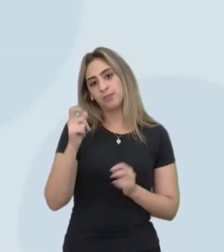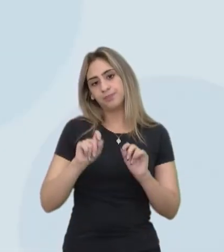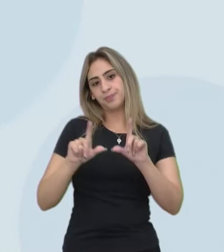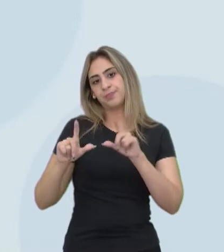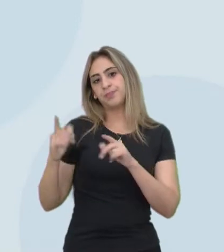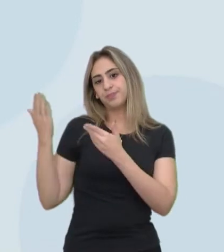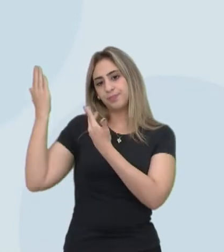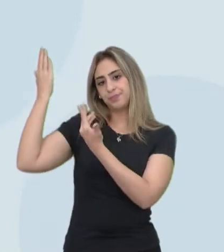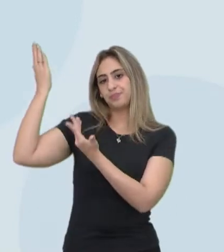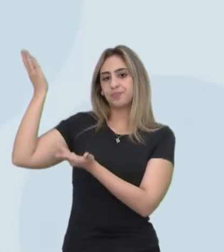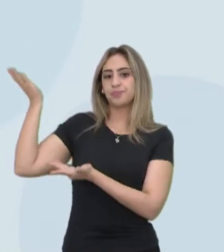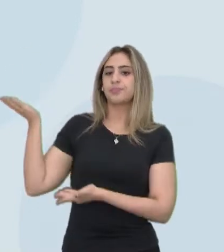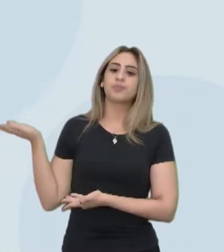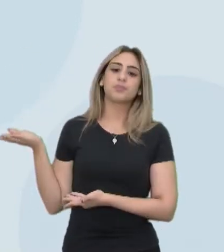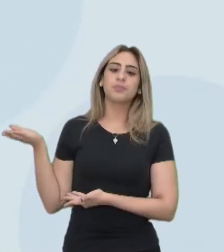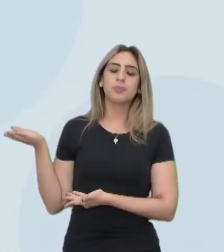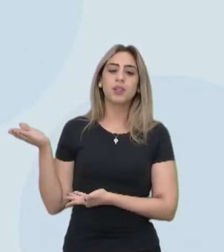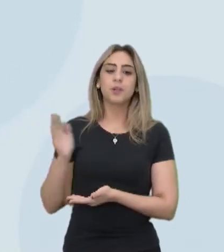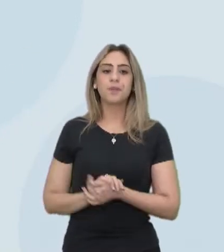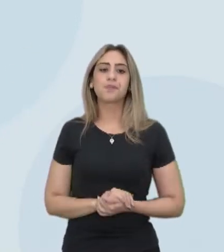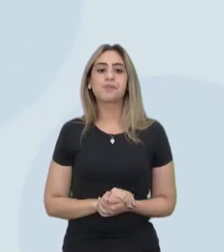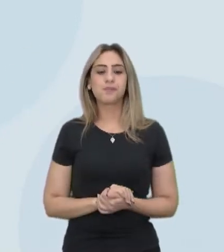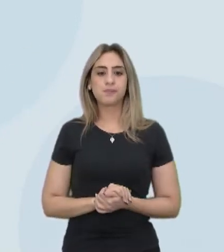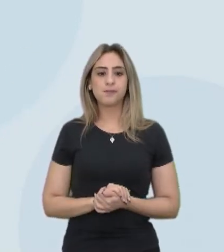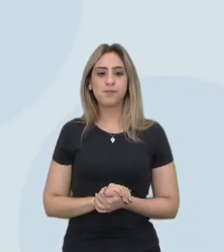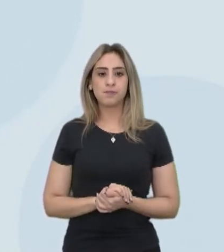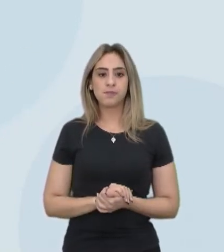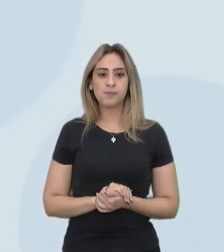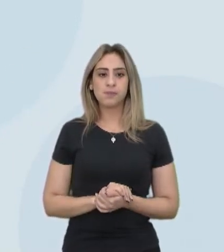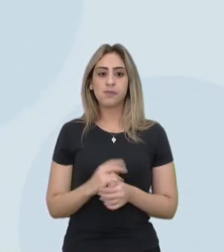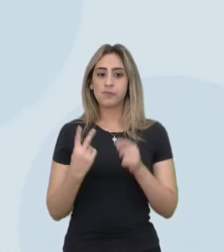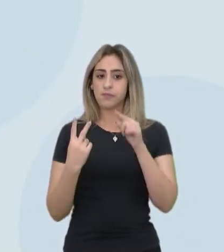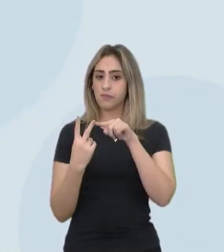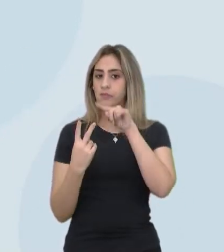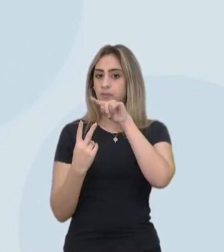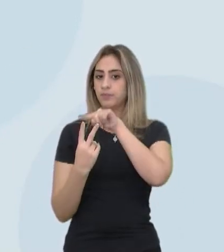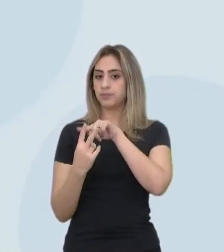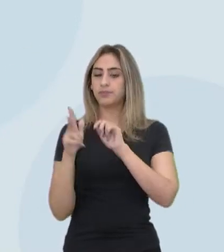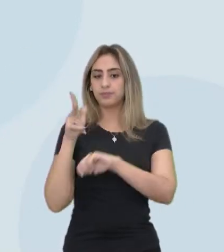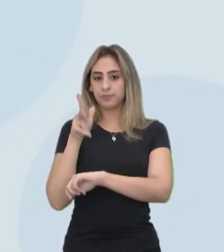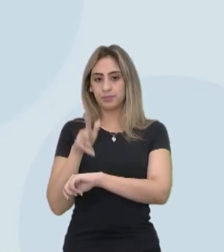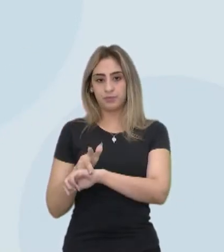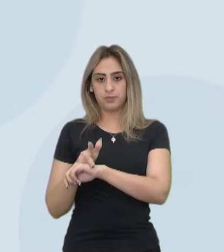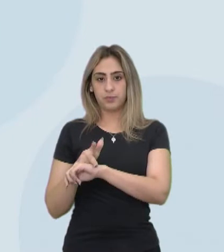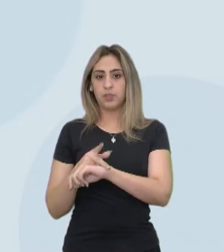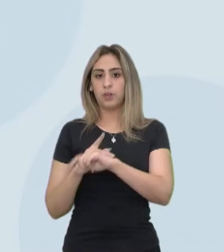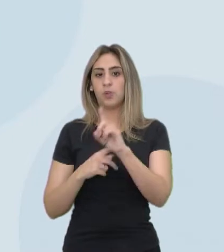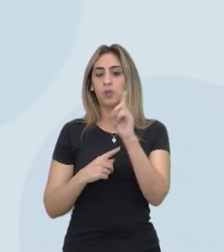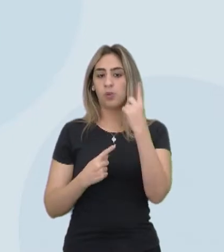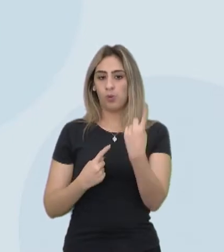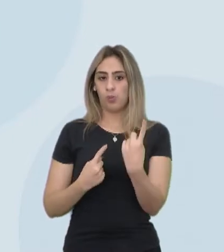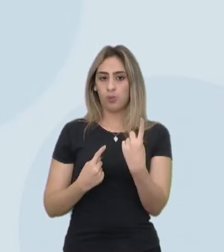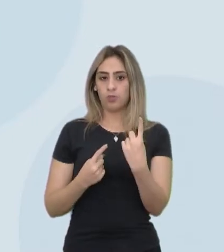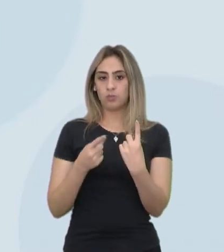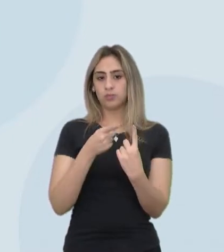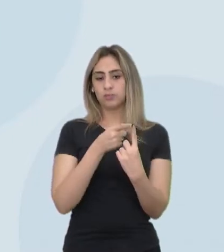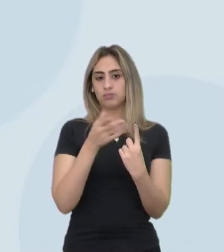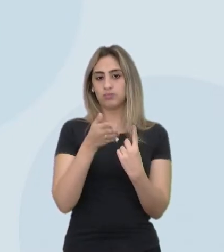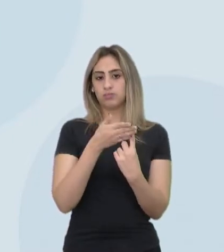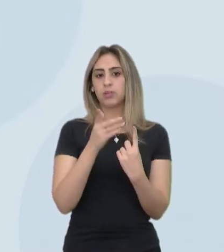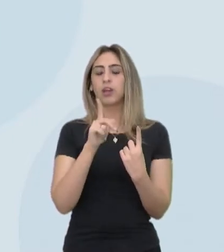vocês. Ou seja, né? Eram 2 vídeos. Num deles a gente